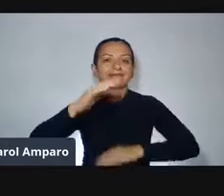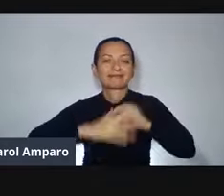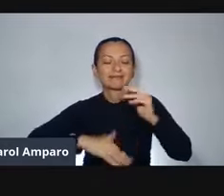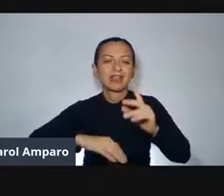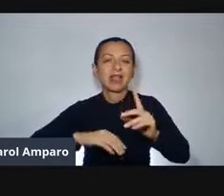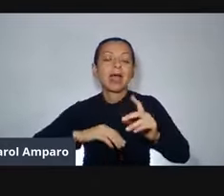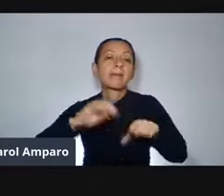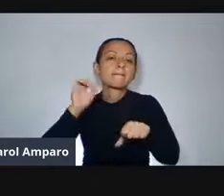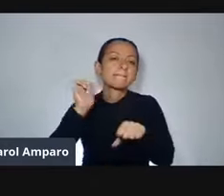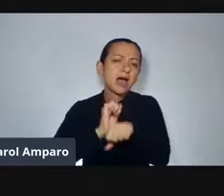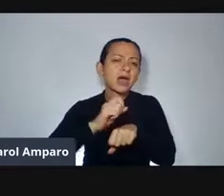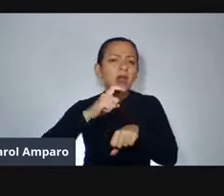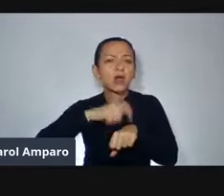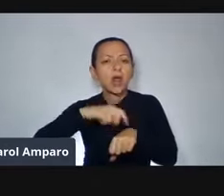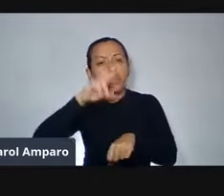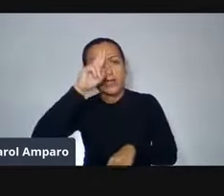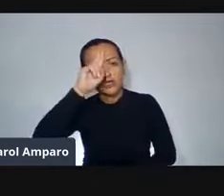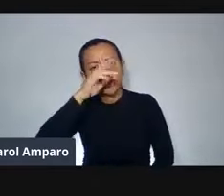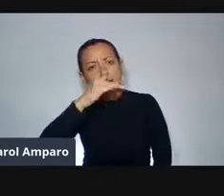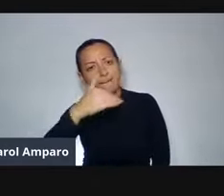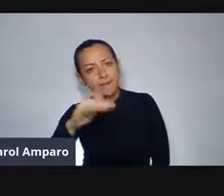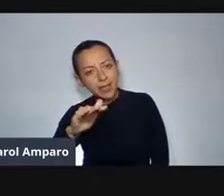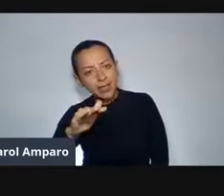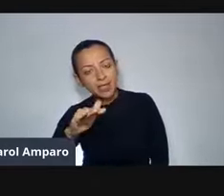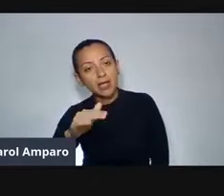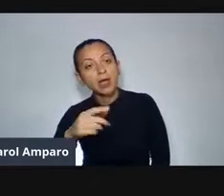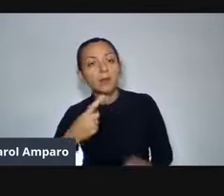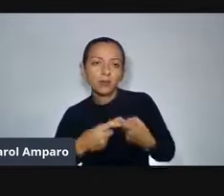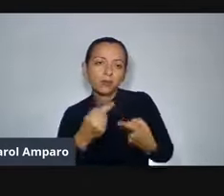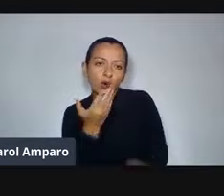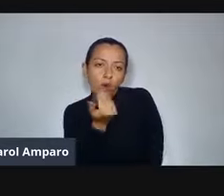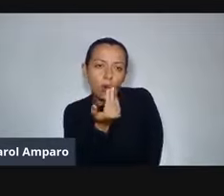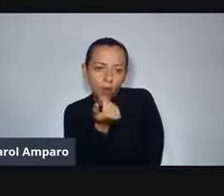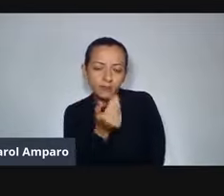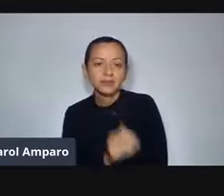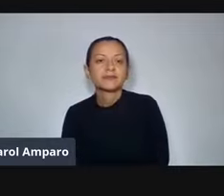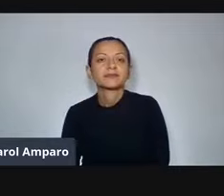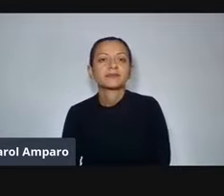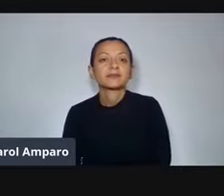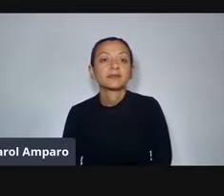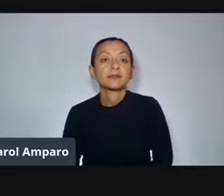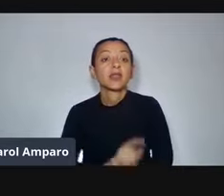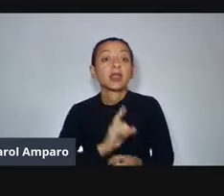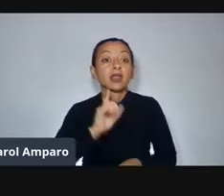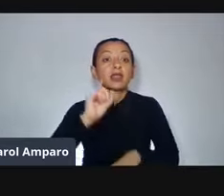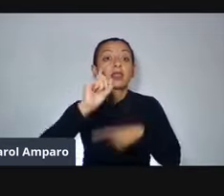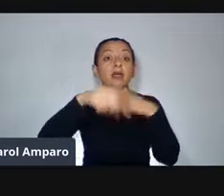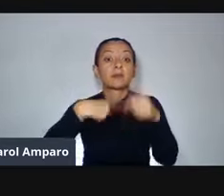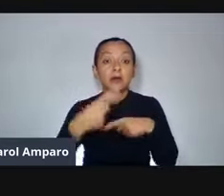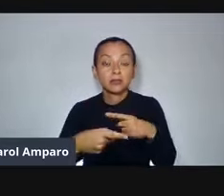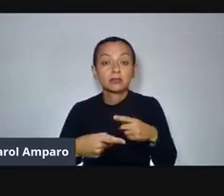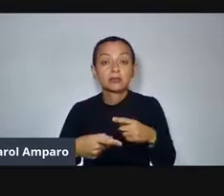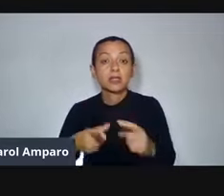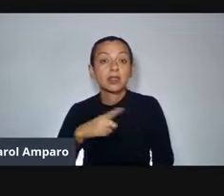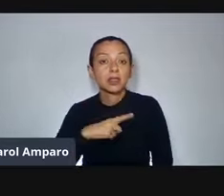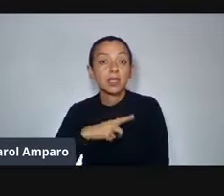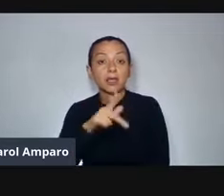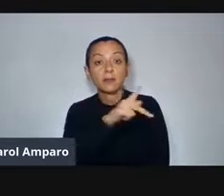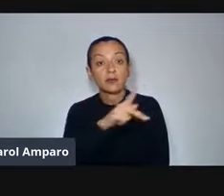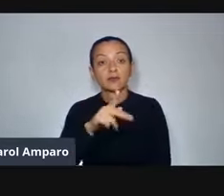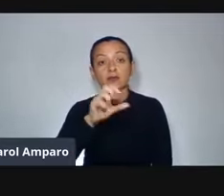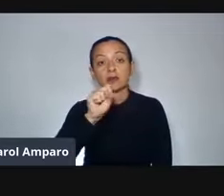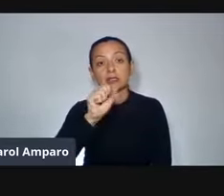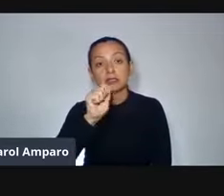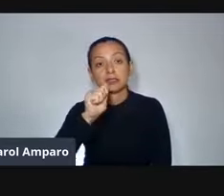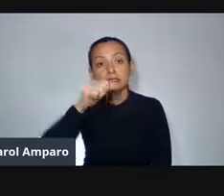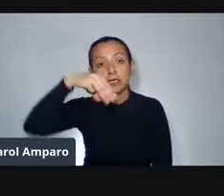por volta do meio-dia e meio para o almoço. Na sequência do almoço, vem o mestre